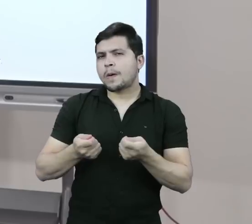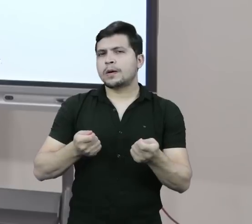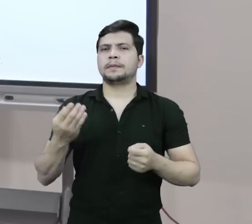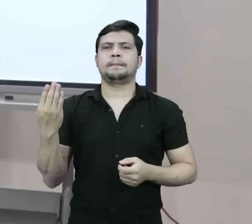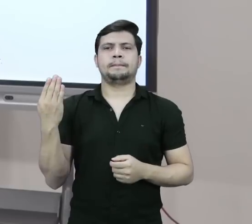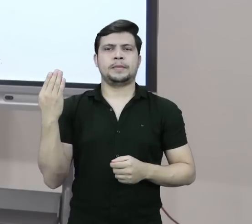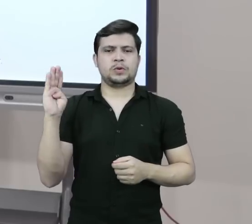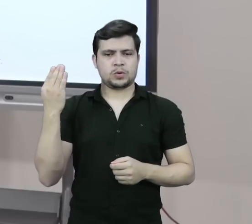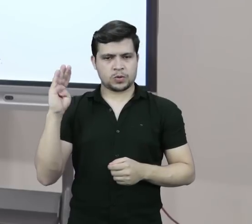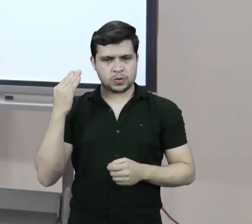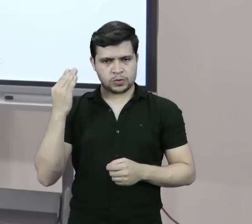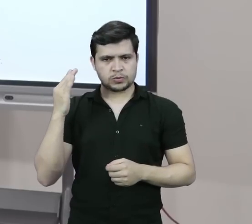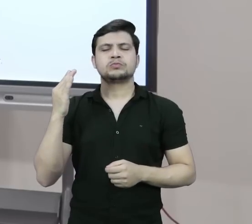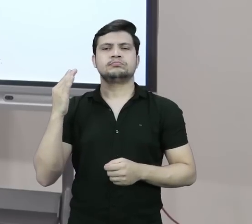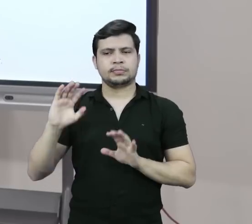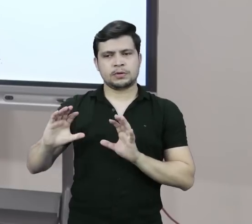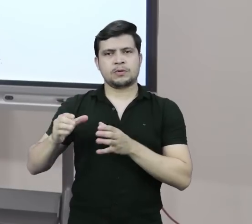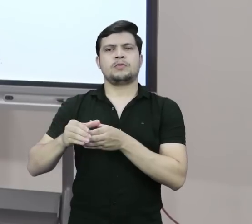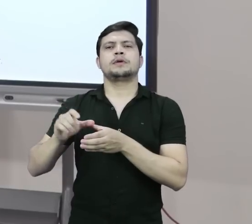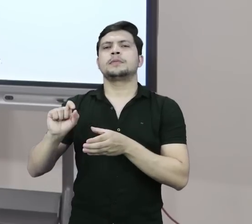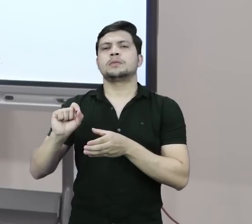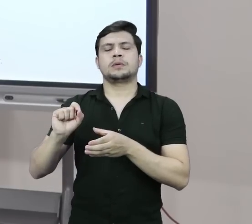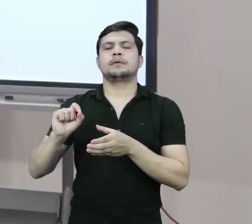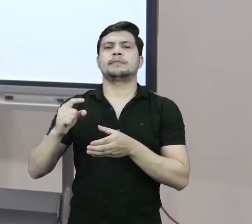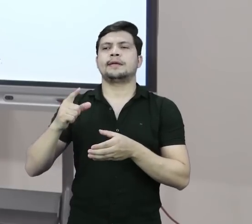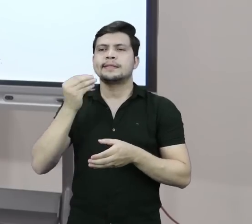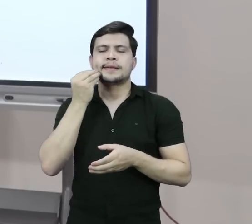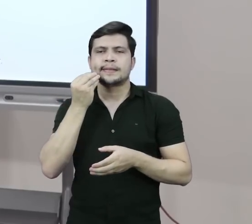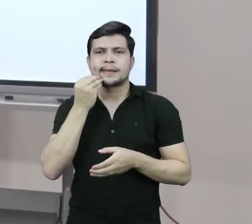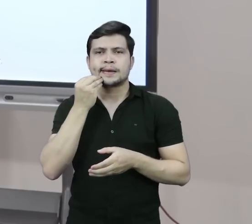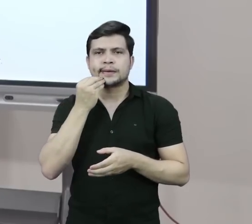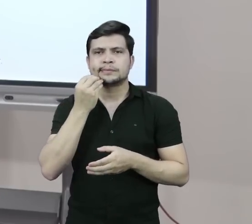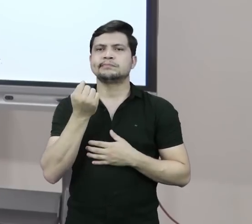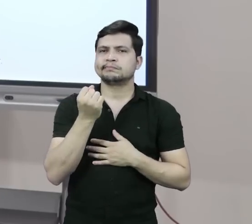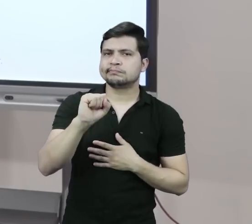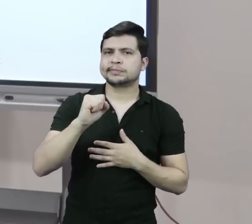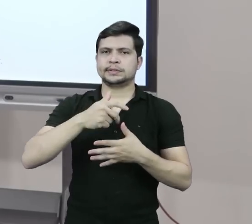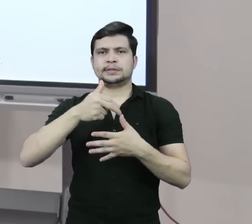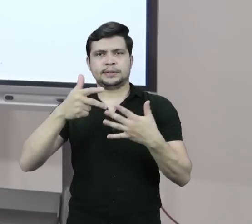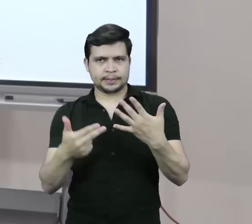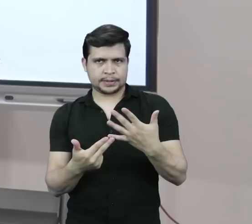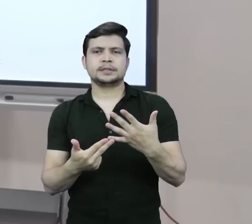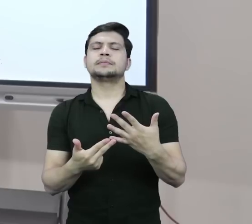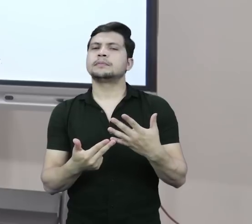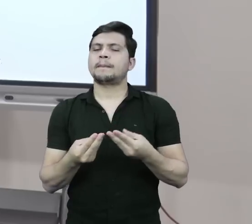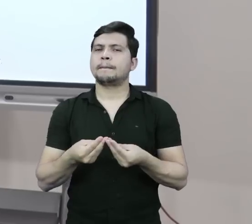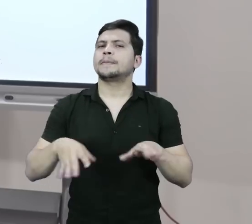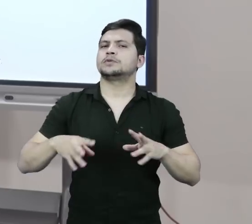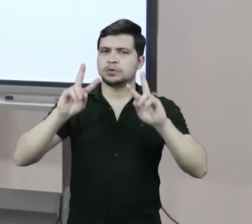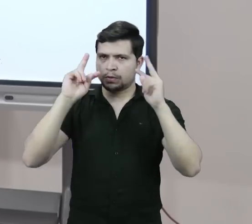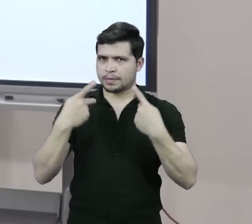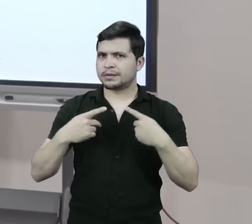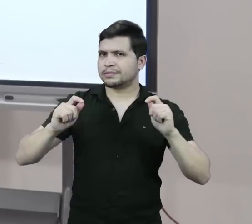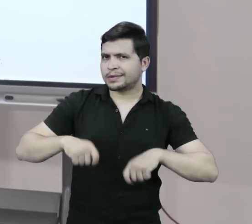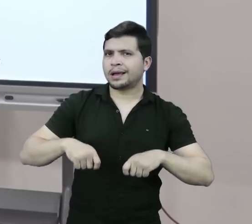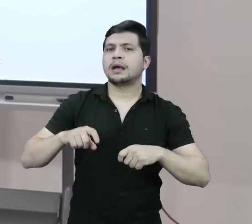biológico, técnica empregada no combate a espécies que causam danos e prejuízos aos seres humanos, é utilizado no combate à